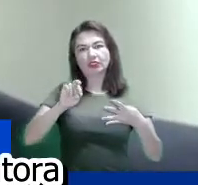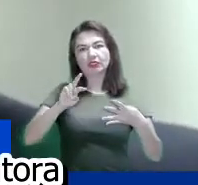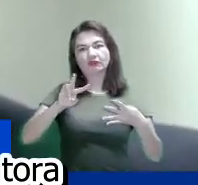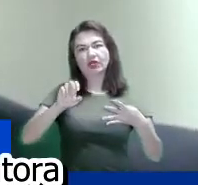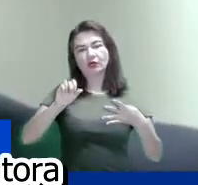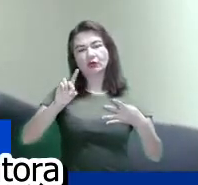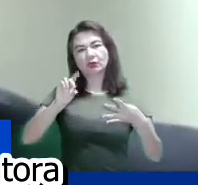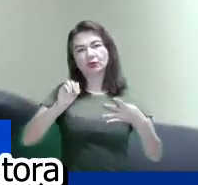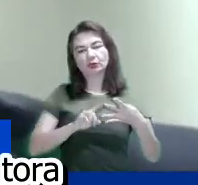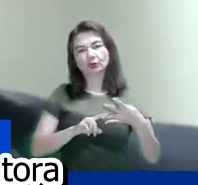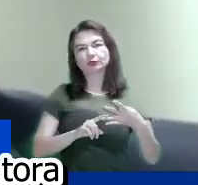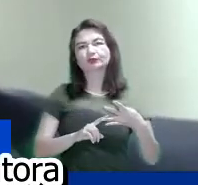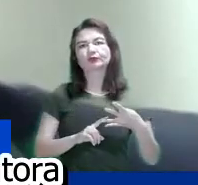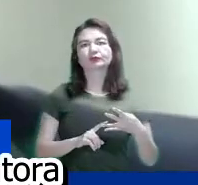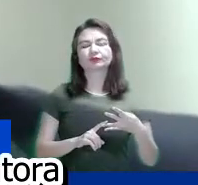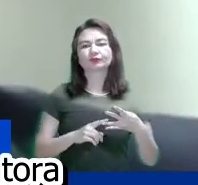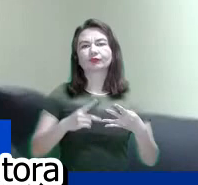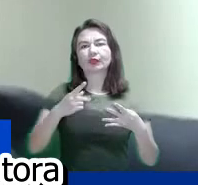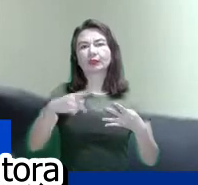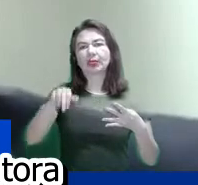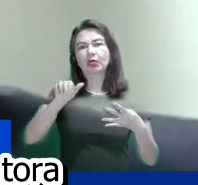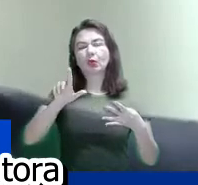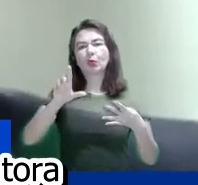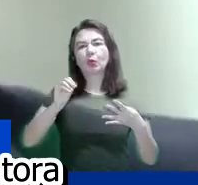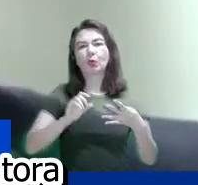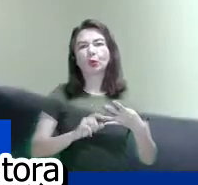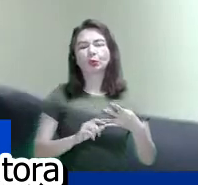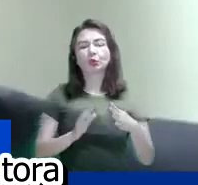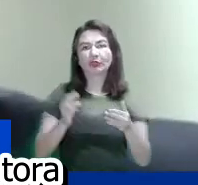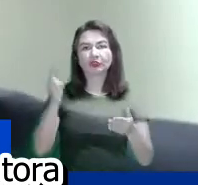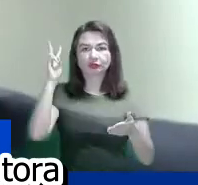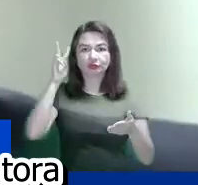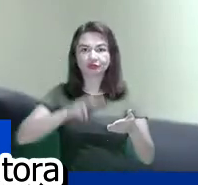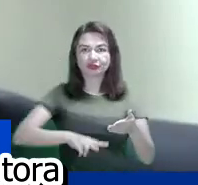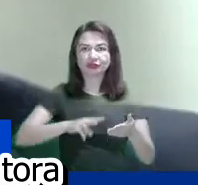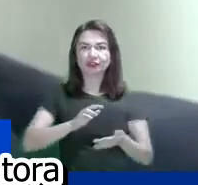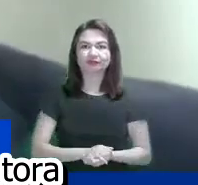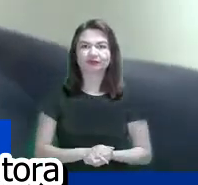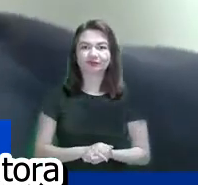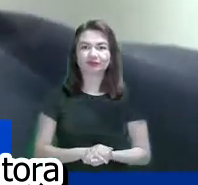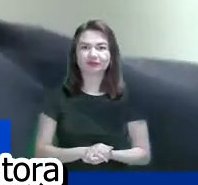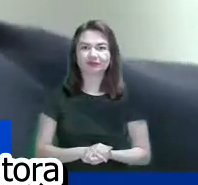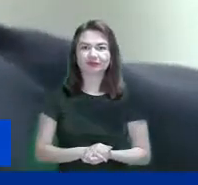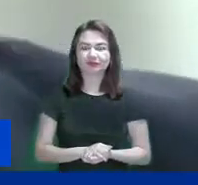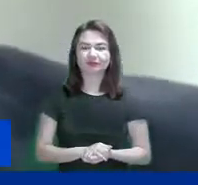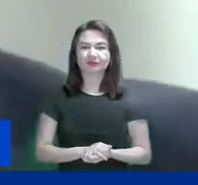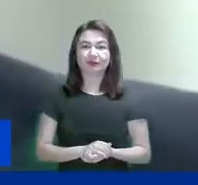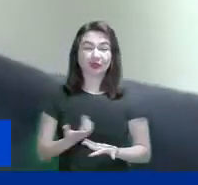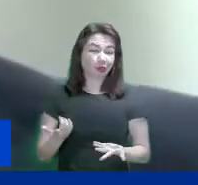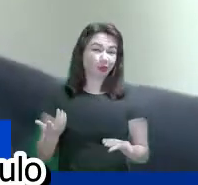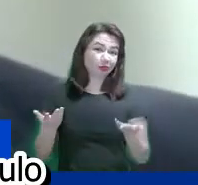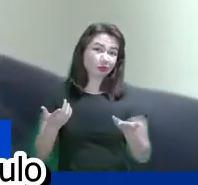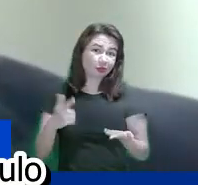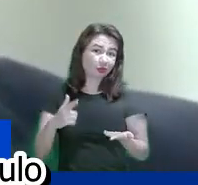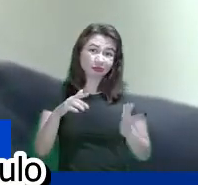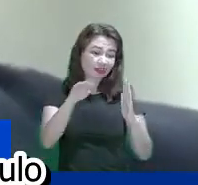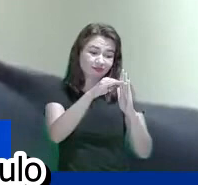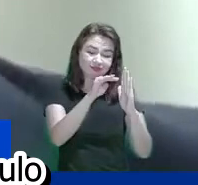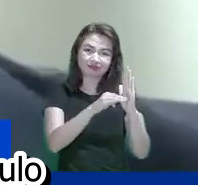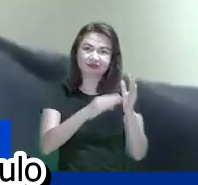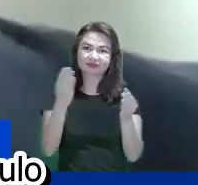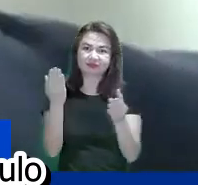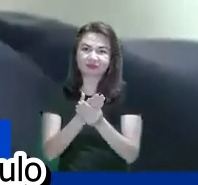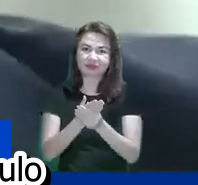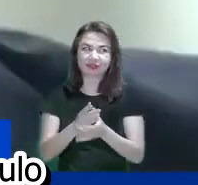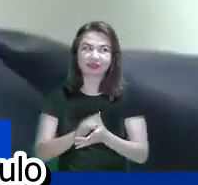vista a João Lages. Eminentes pares, não havendo outros processos, nós temos um compromisso aqui em São